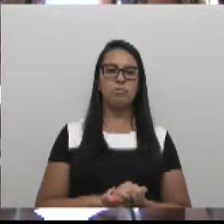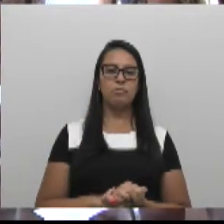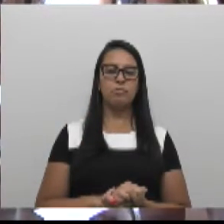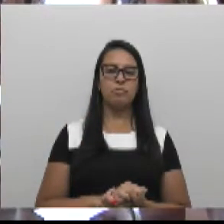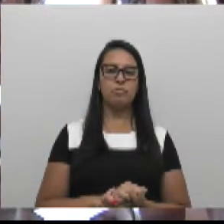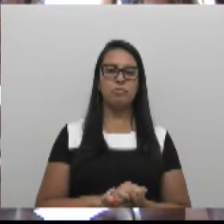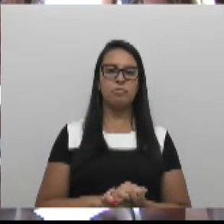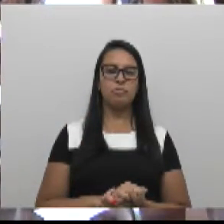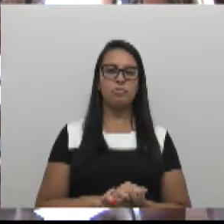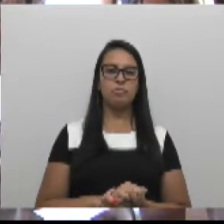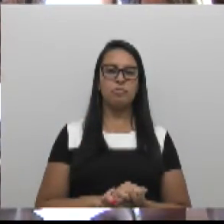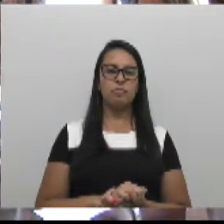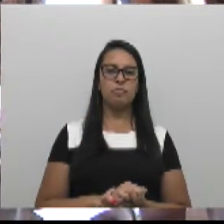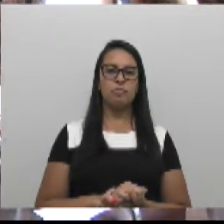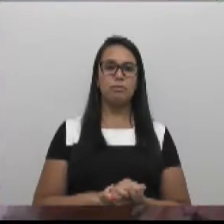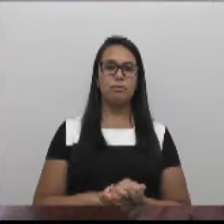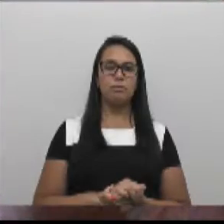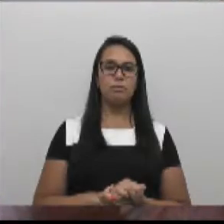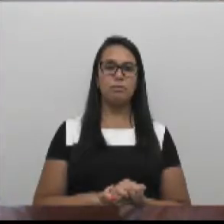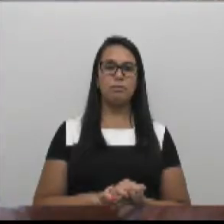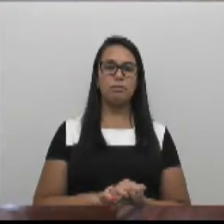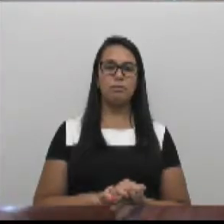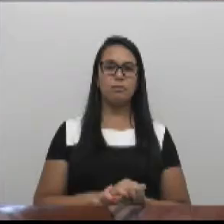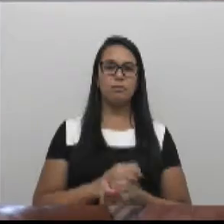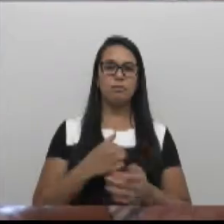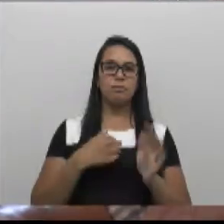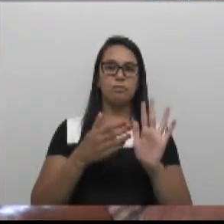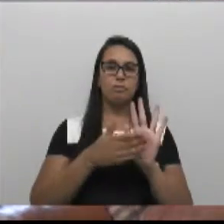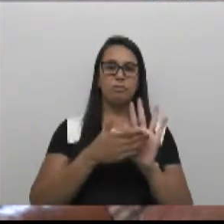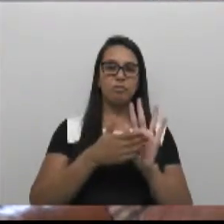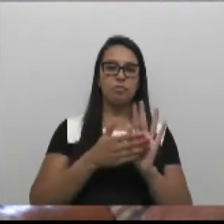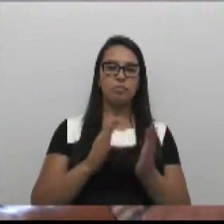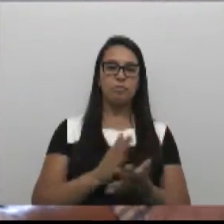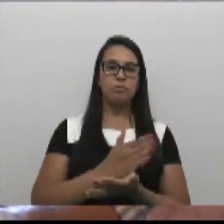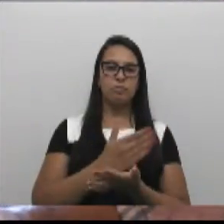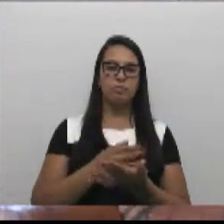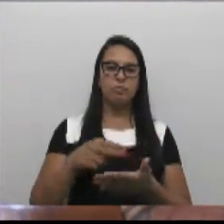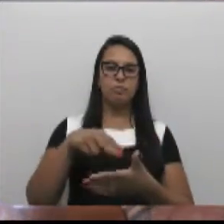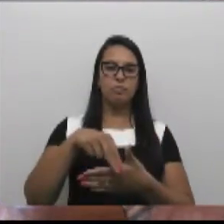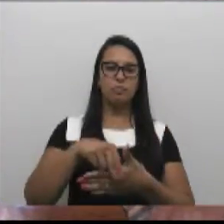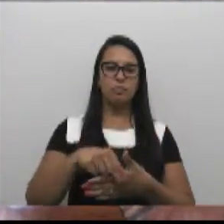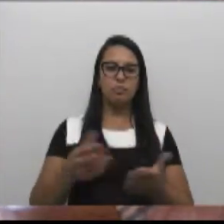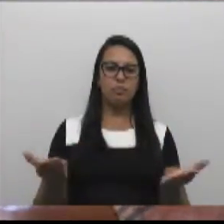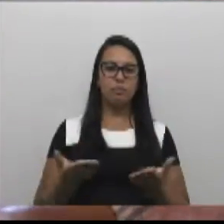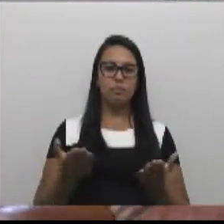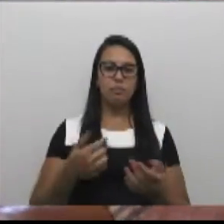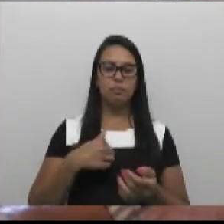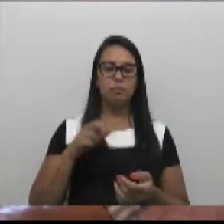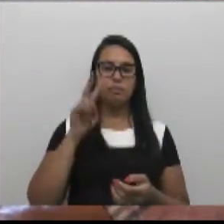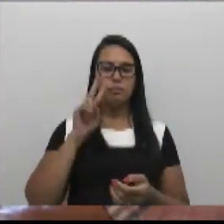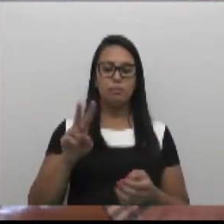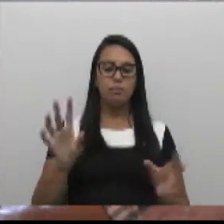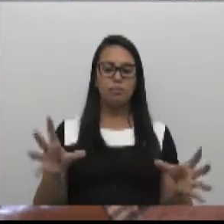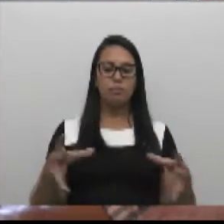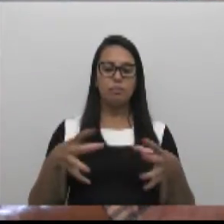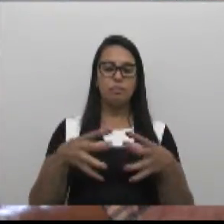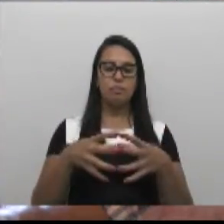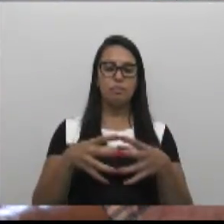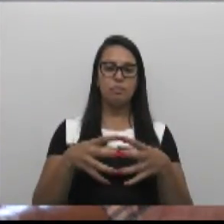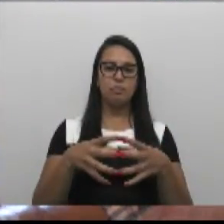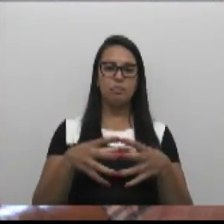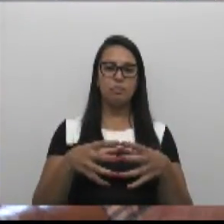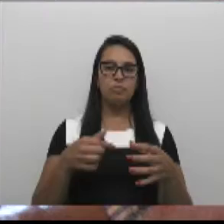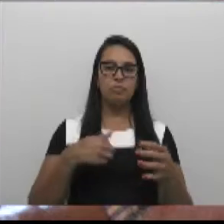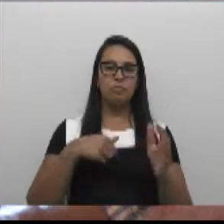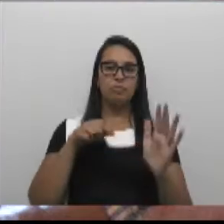votação da criação da Comissão Municipal de Controle de Defensivos Agrícolas e outros biocidas. E aí vai minha pergunta para